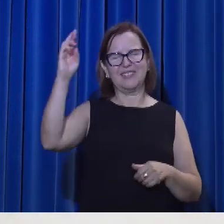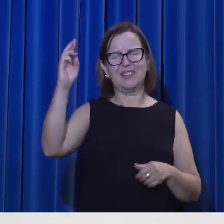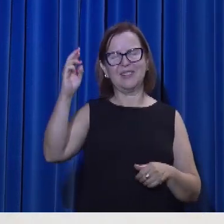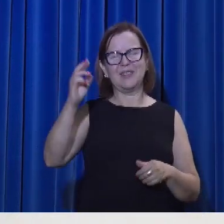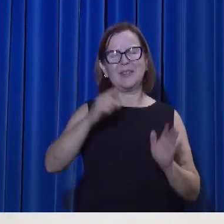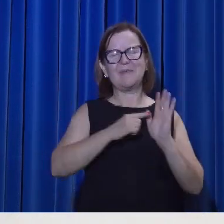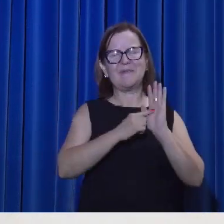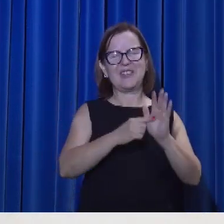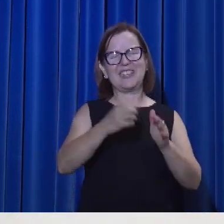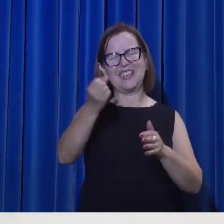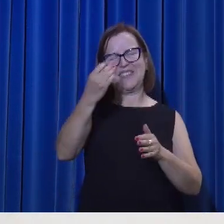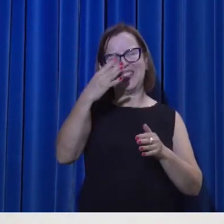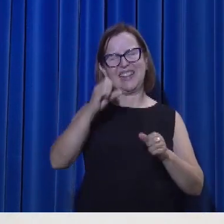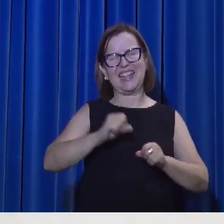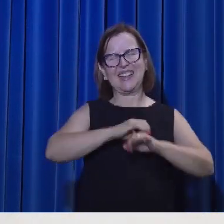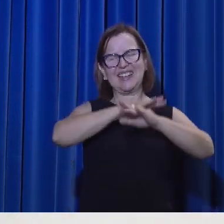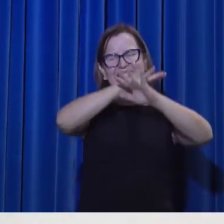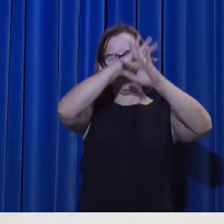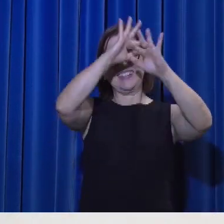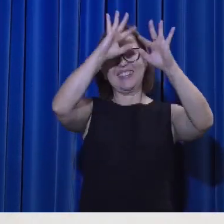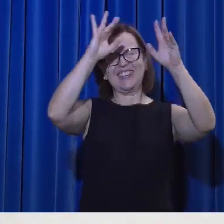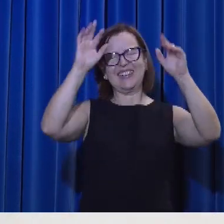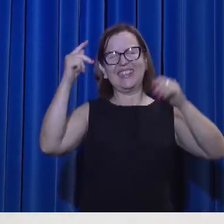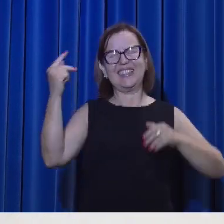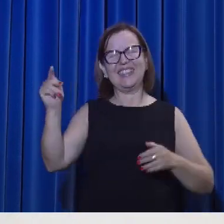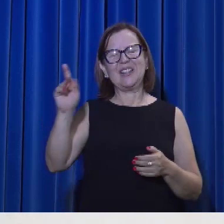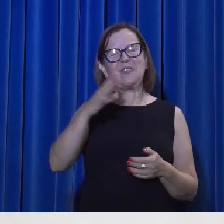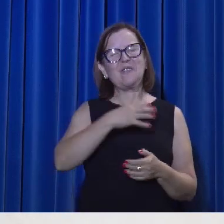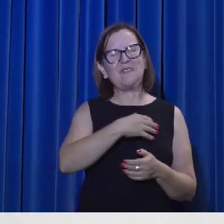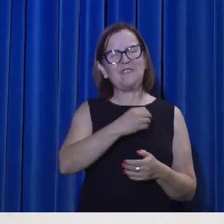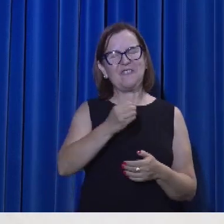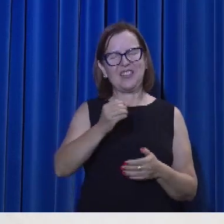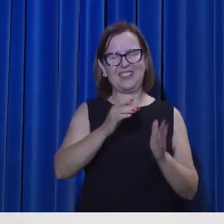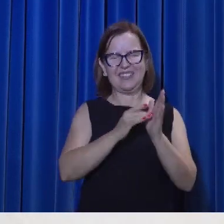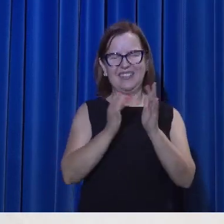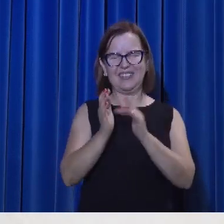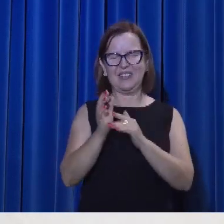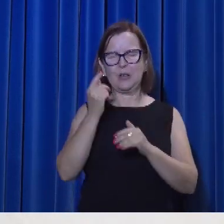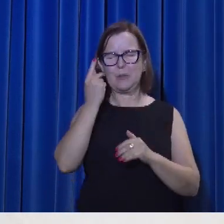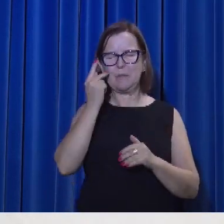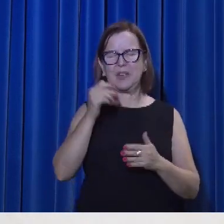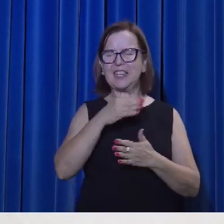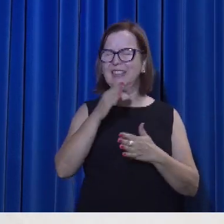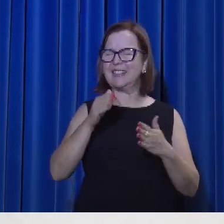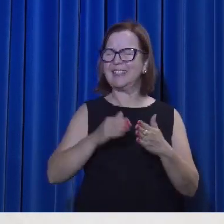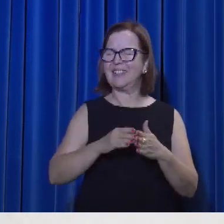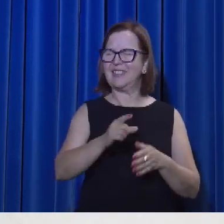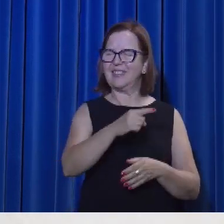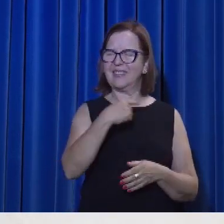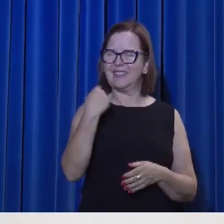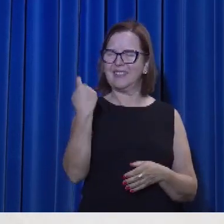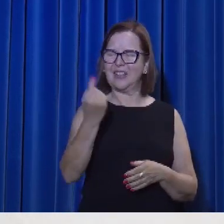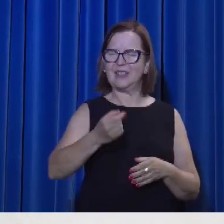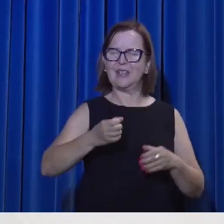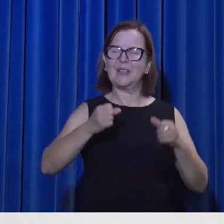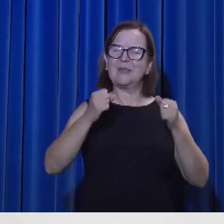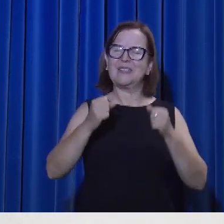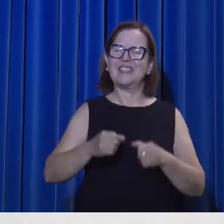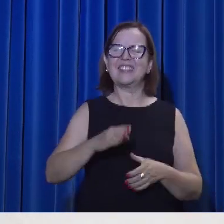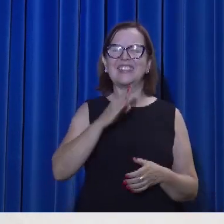revele a glória do Teu Filho, para que todos nós possamos